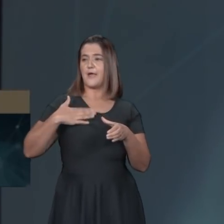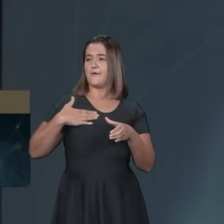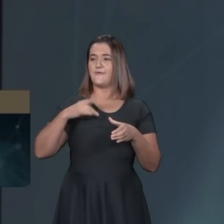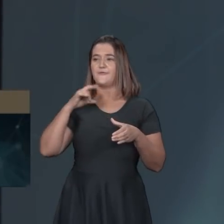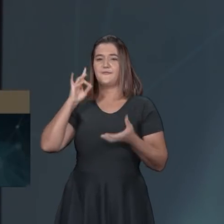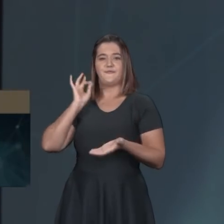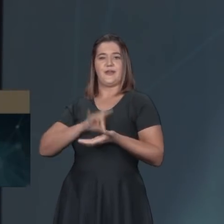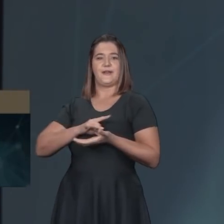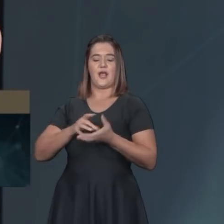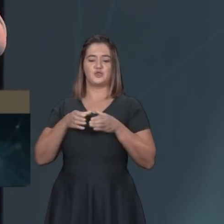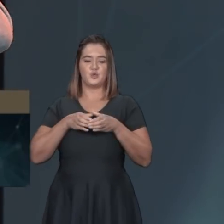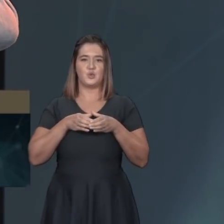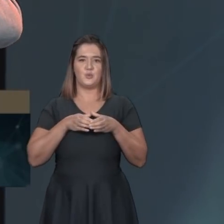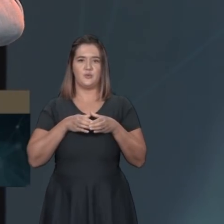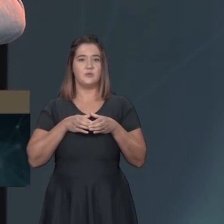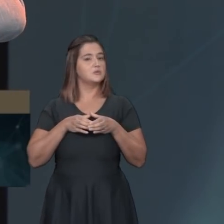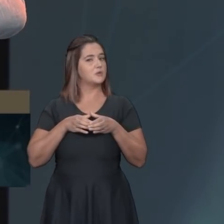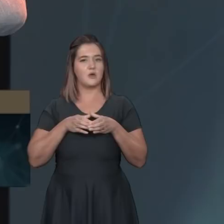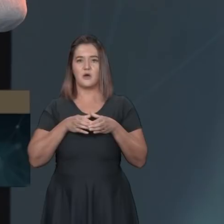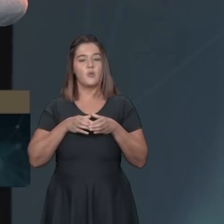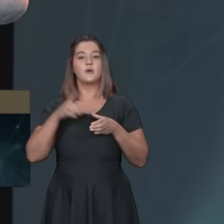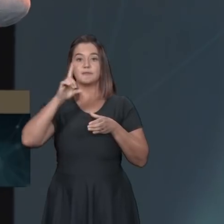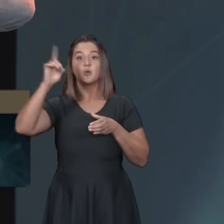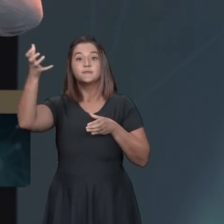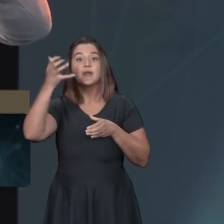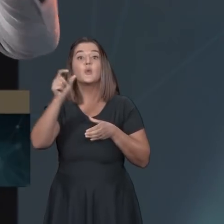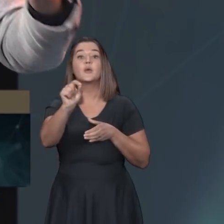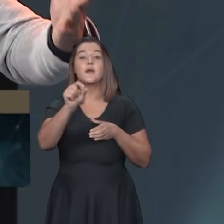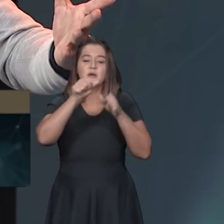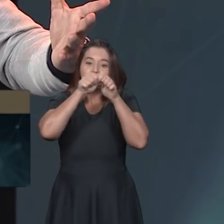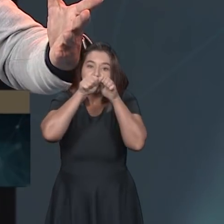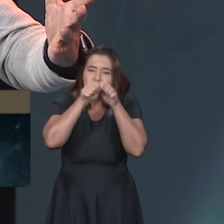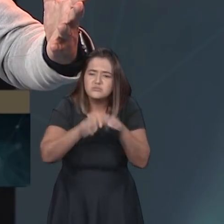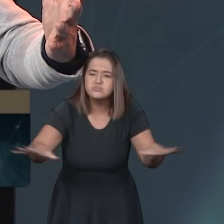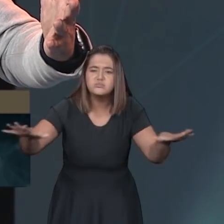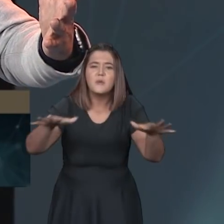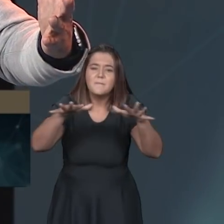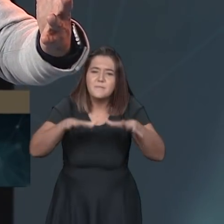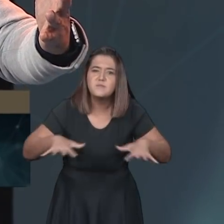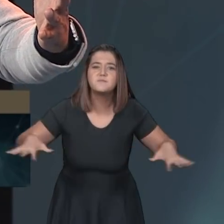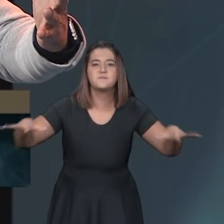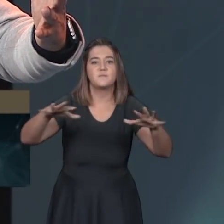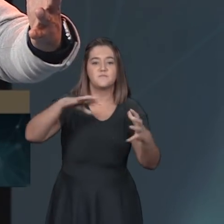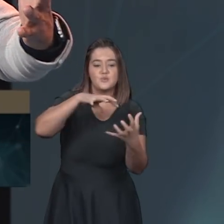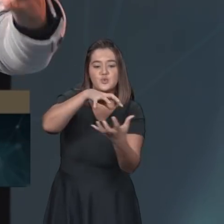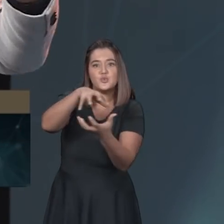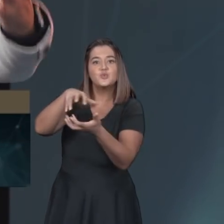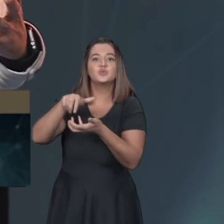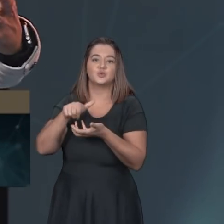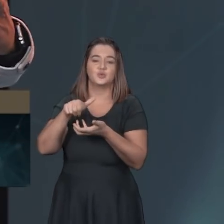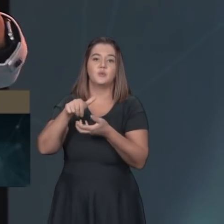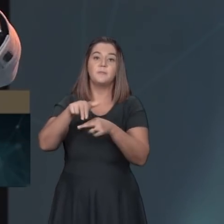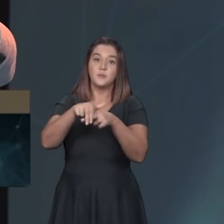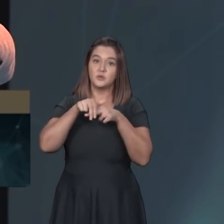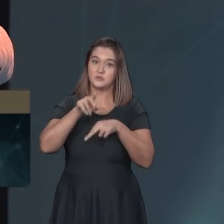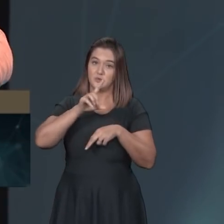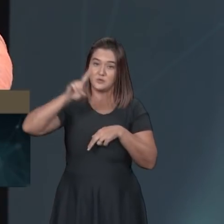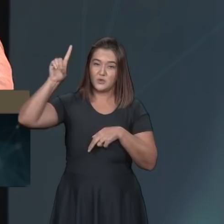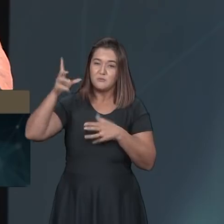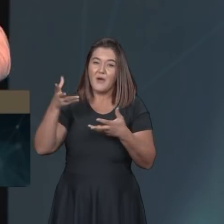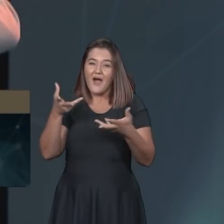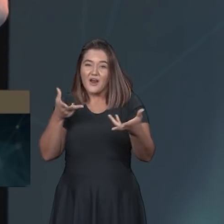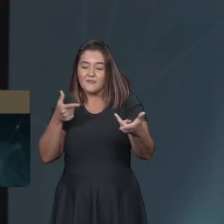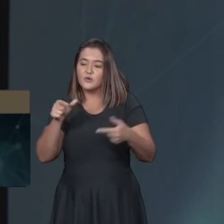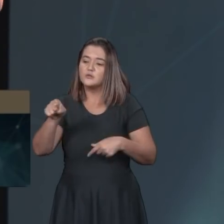por um clã. Deus queria que a verdade fosse espalhada em todo o mundo. Então, de maneira muito maravilhosa, Deus levanta